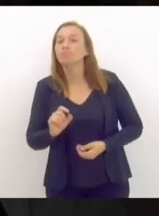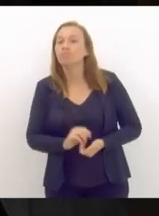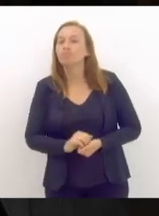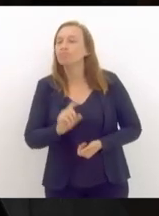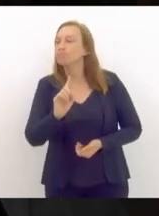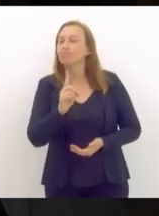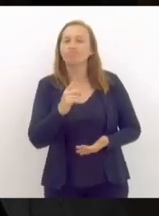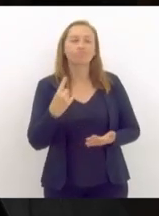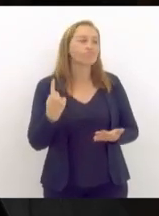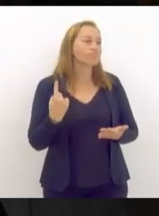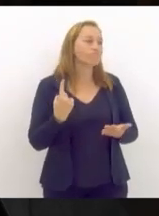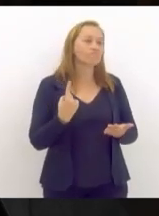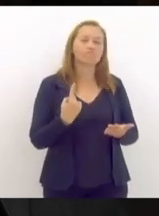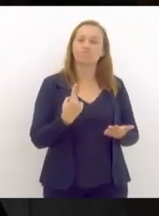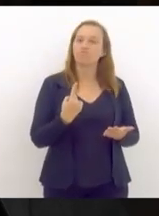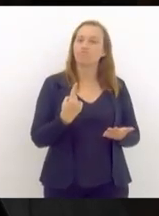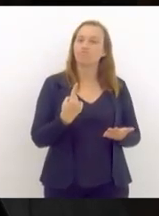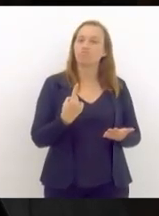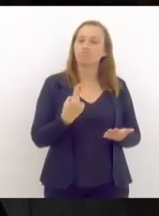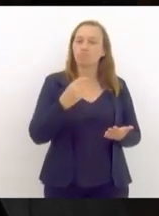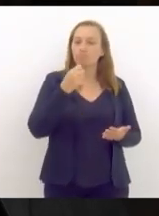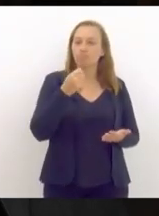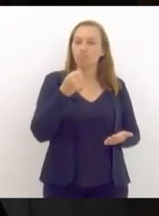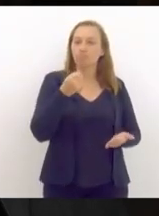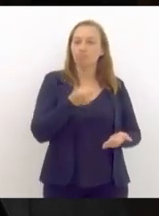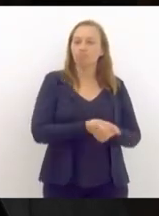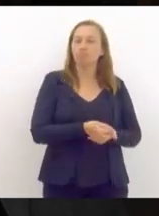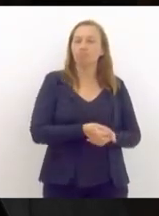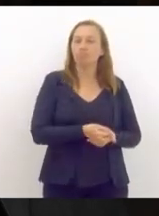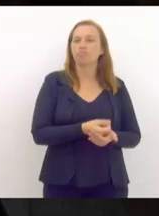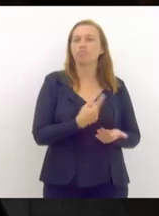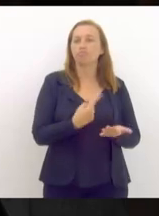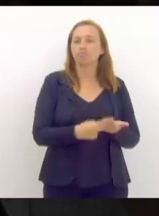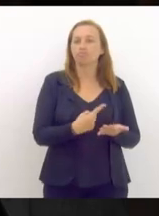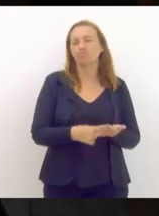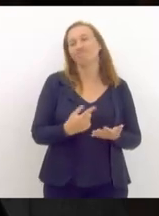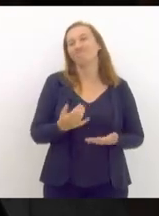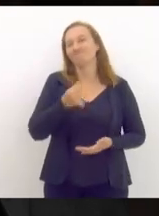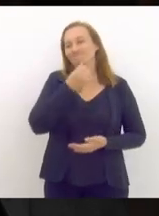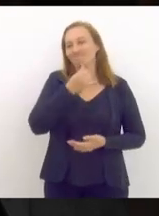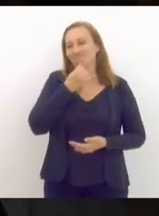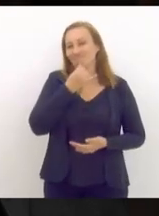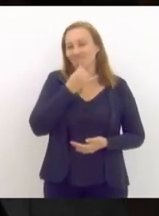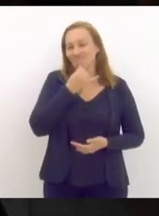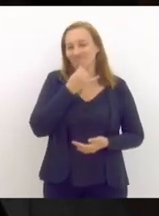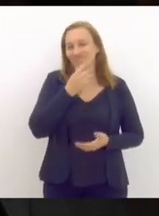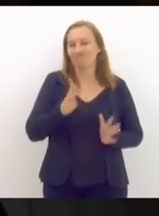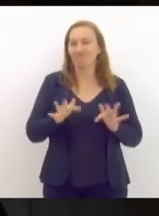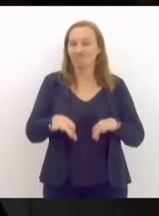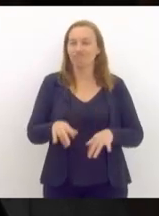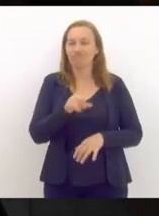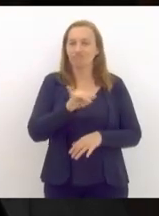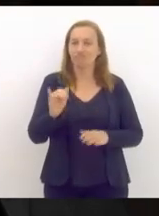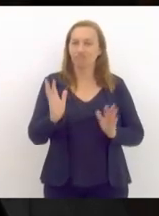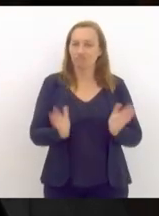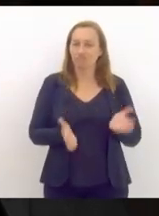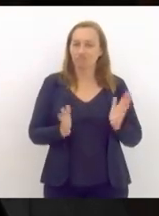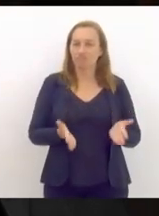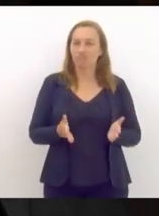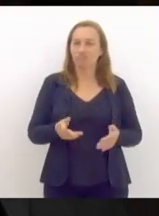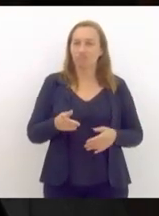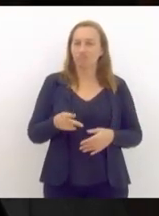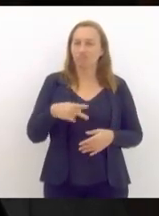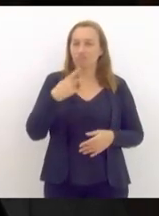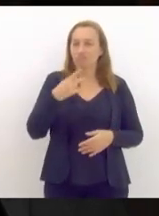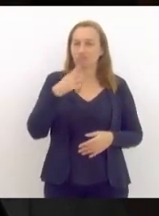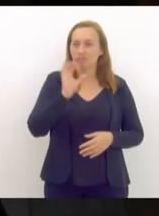Descumpre o acordo. É inaceitável que a gente termine o dia de hoje sem um posicionamento do governo. Foi fechado